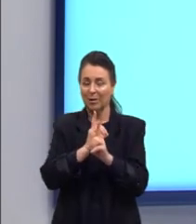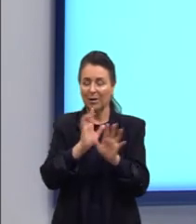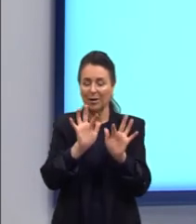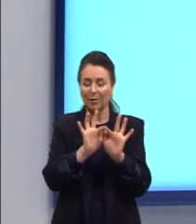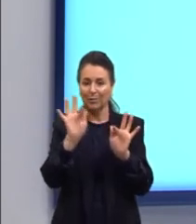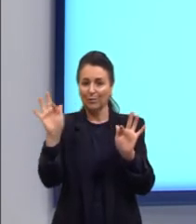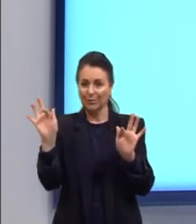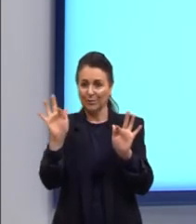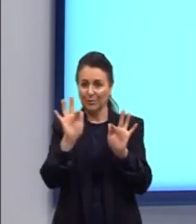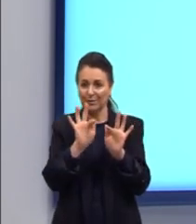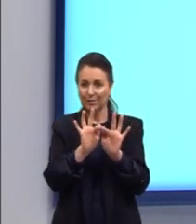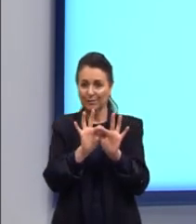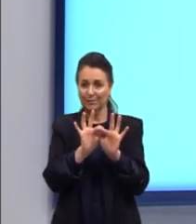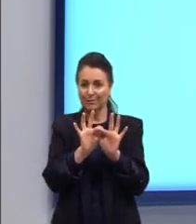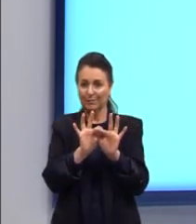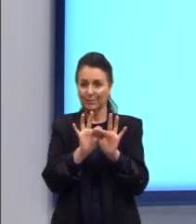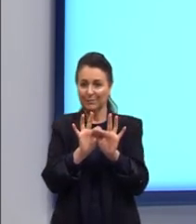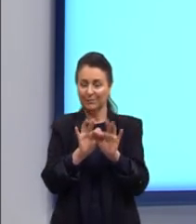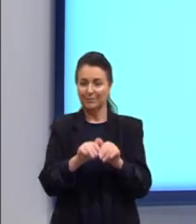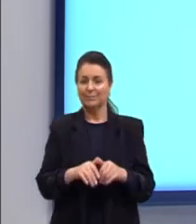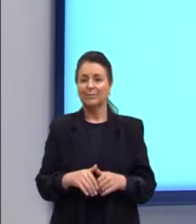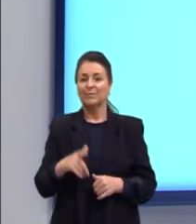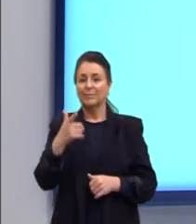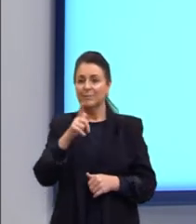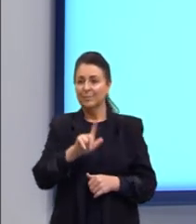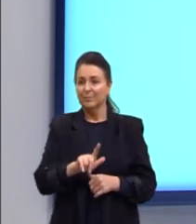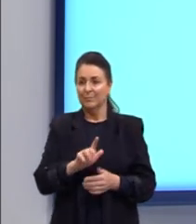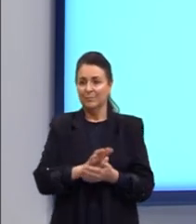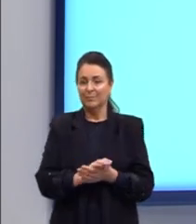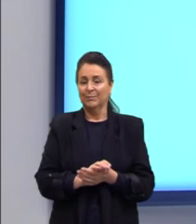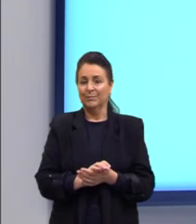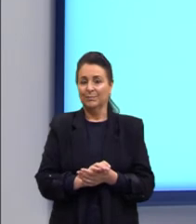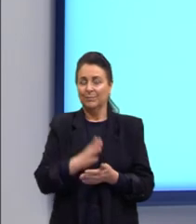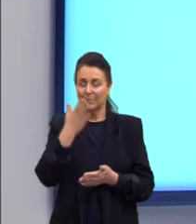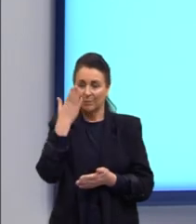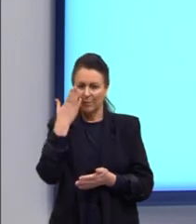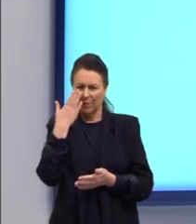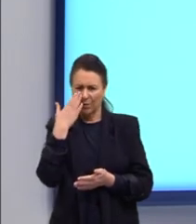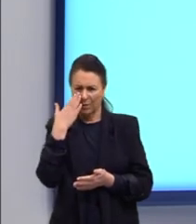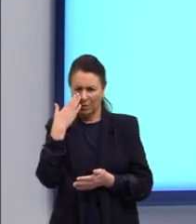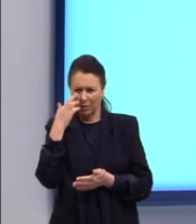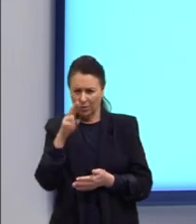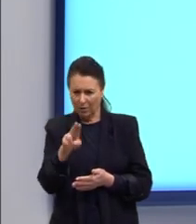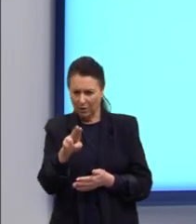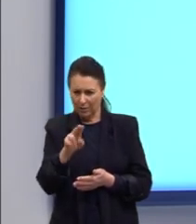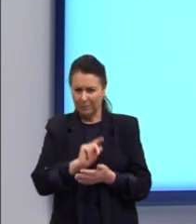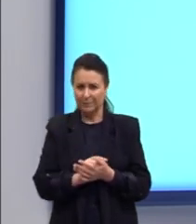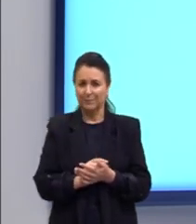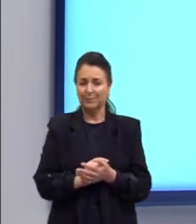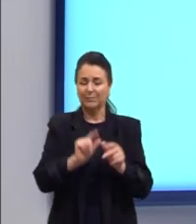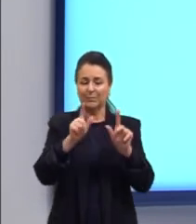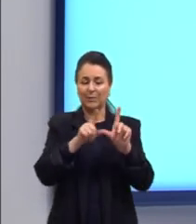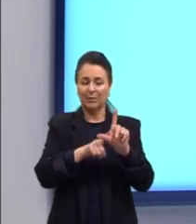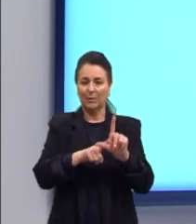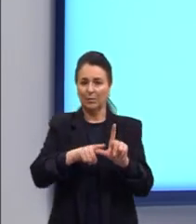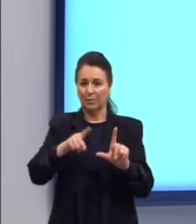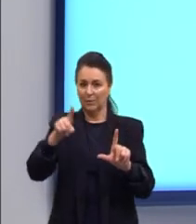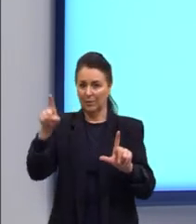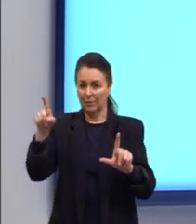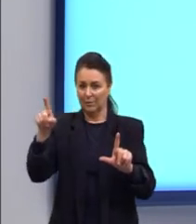função então aqui gente novamente analisando o gráfico nós podemos observar a seguinte